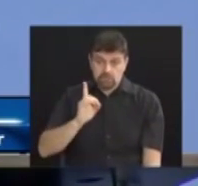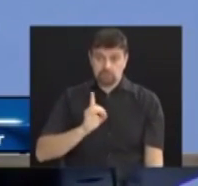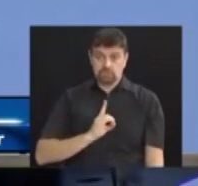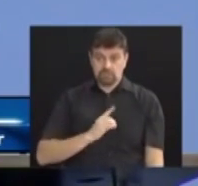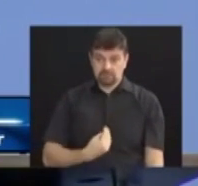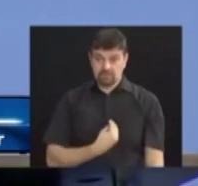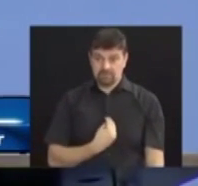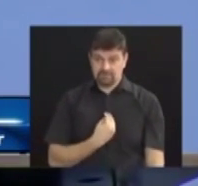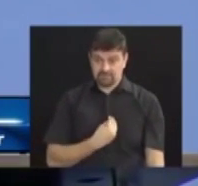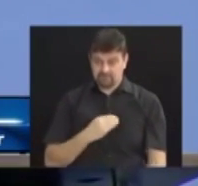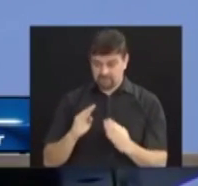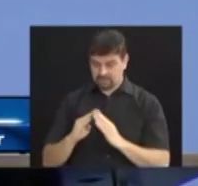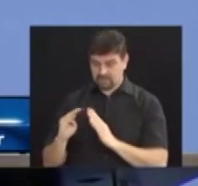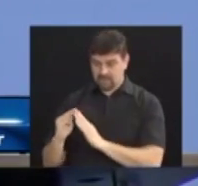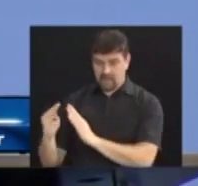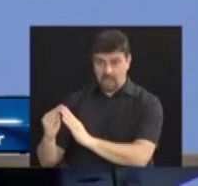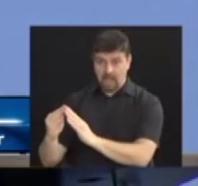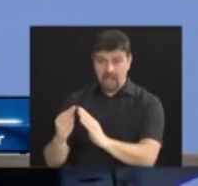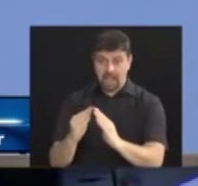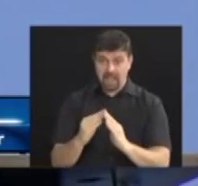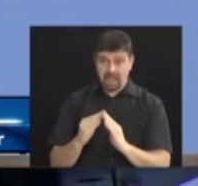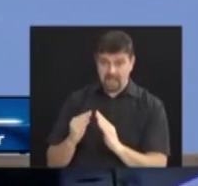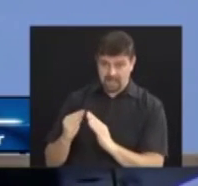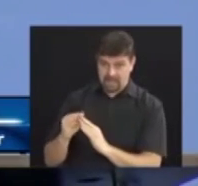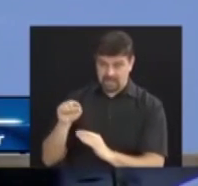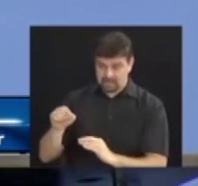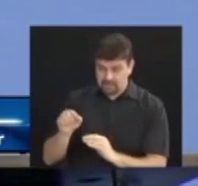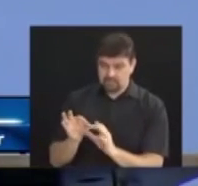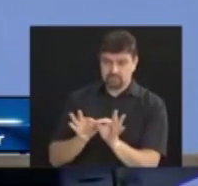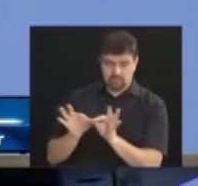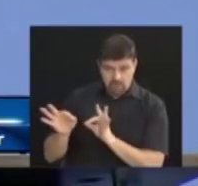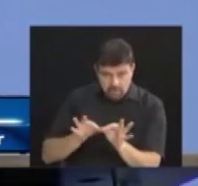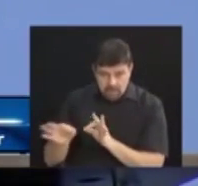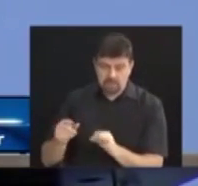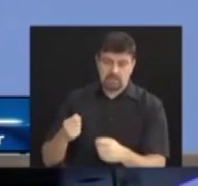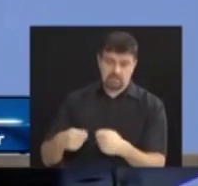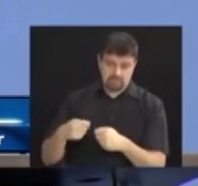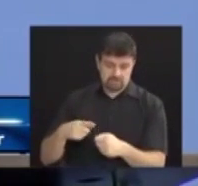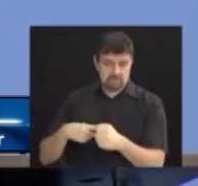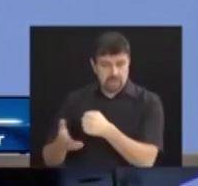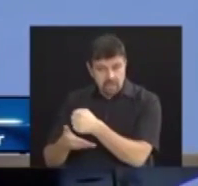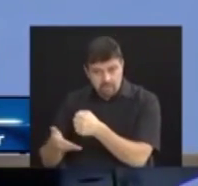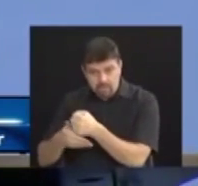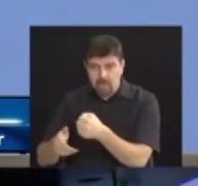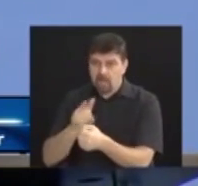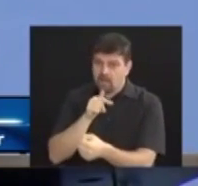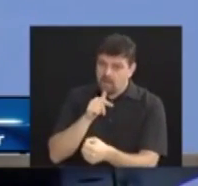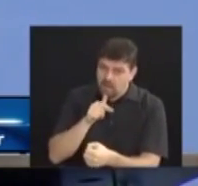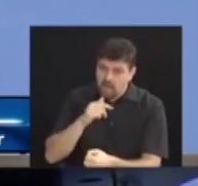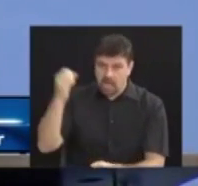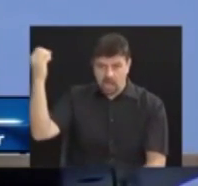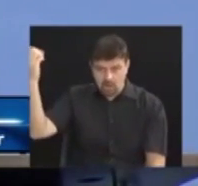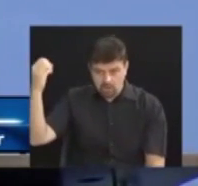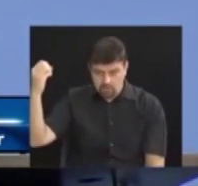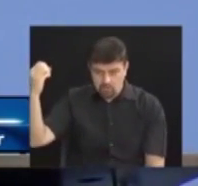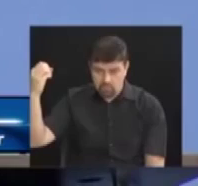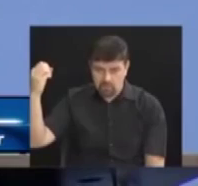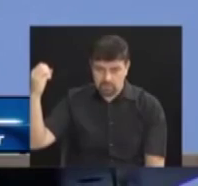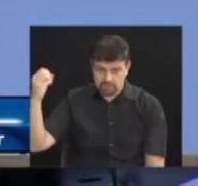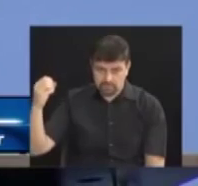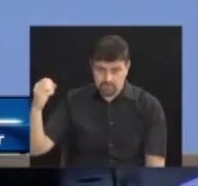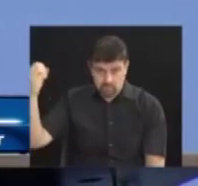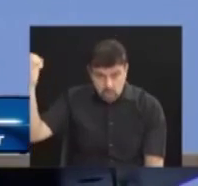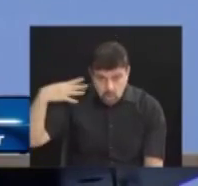de morar ali. Aquela área ali tem que ser, na verdade, estruturada, organizada, urbanizada para ser uma área com